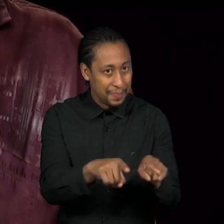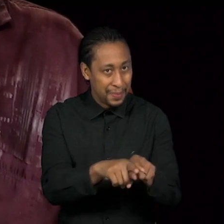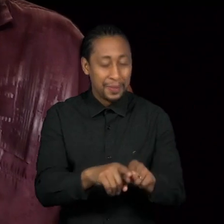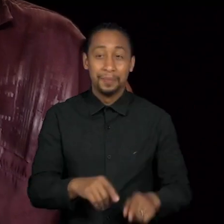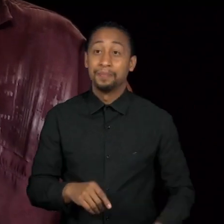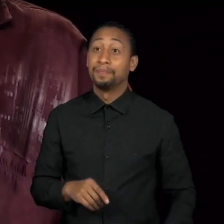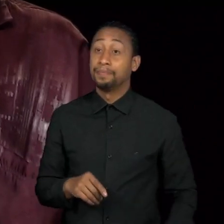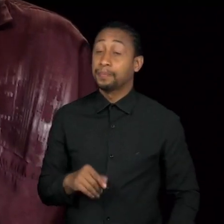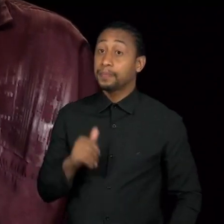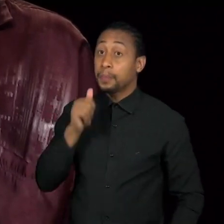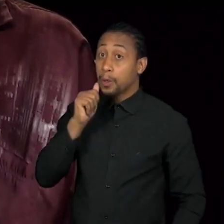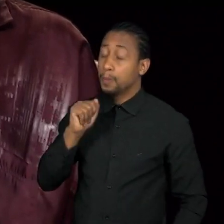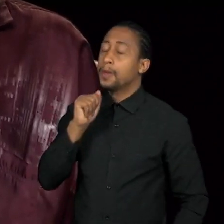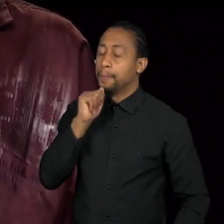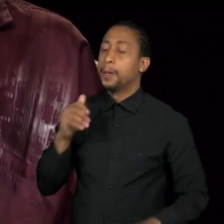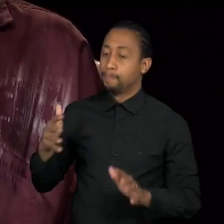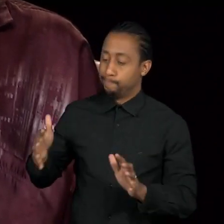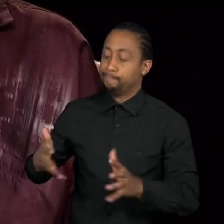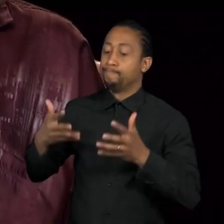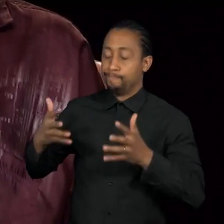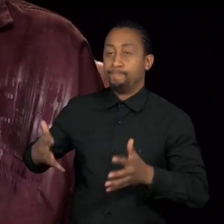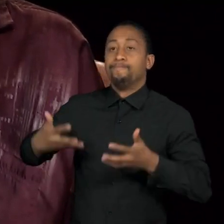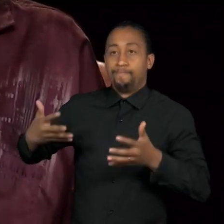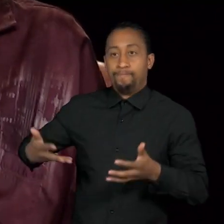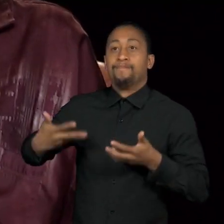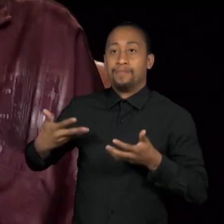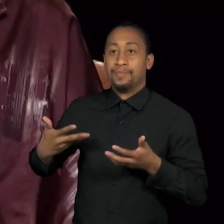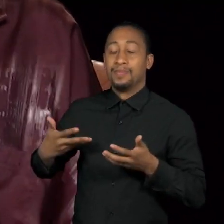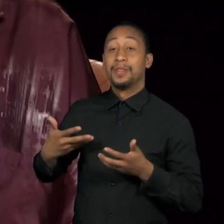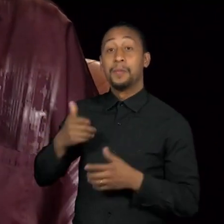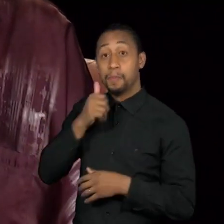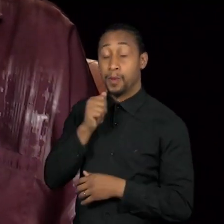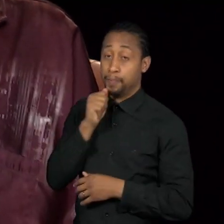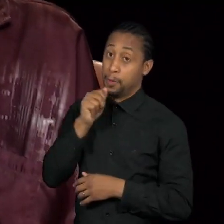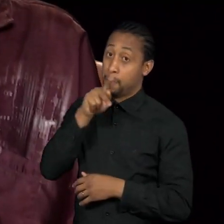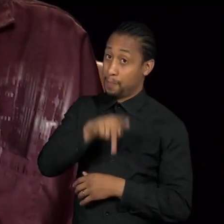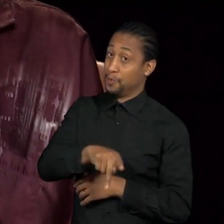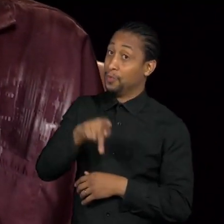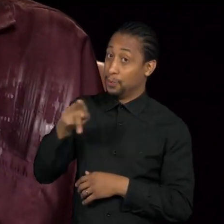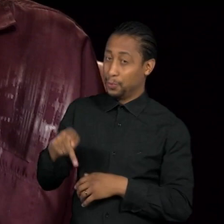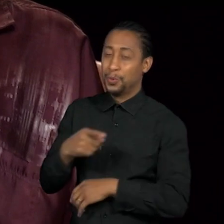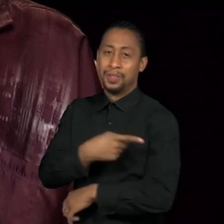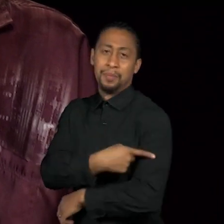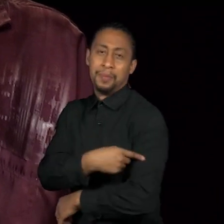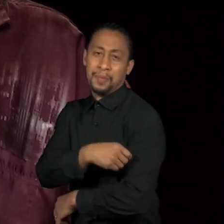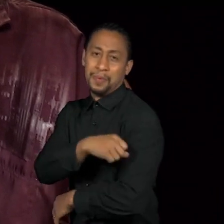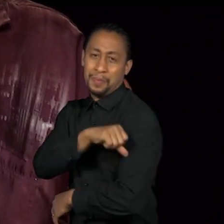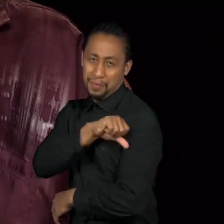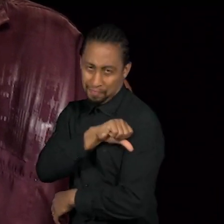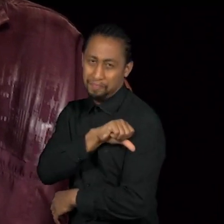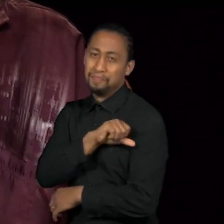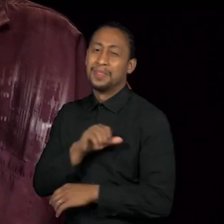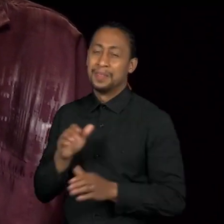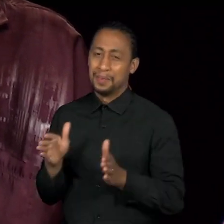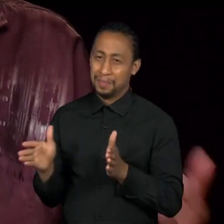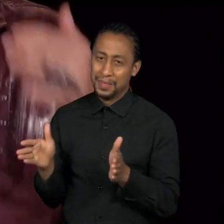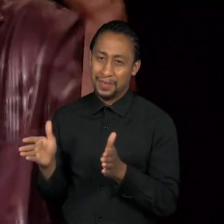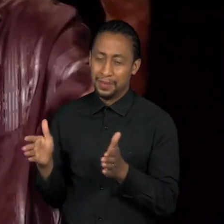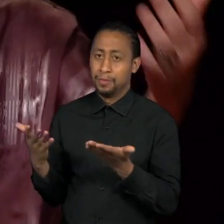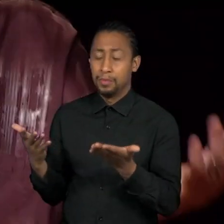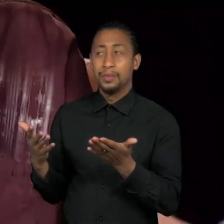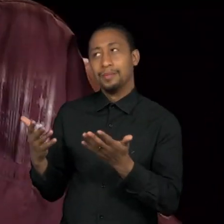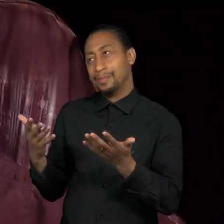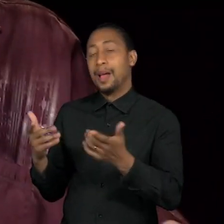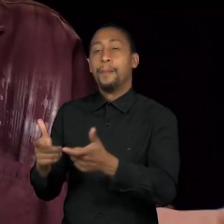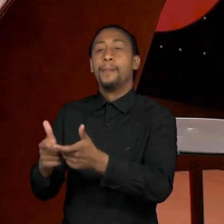inspirou muito, mas ela era professora primária, como muitas pessoas da geração dela, assim, o máximo